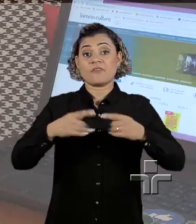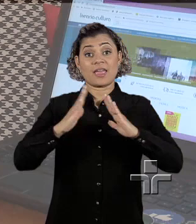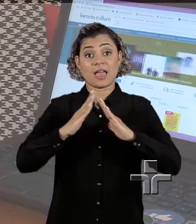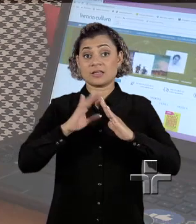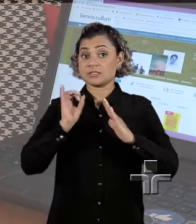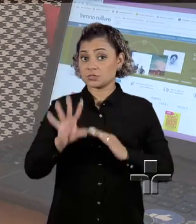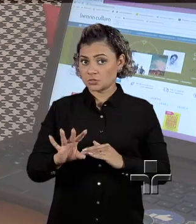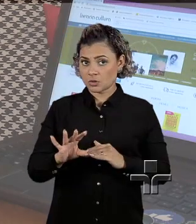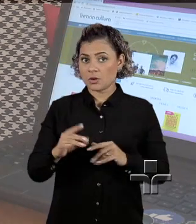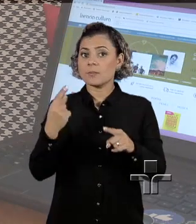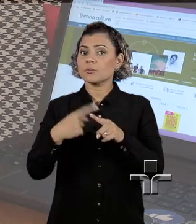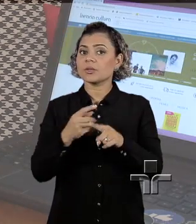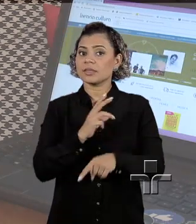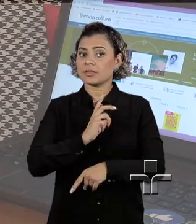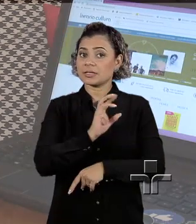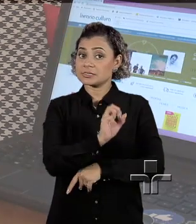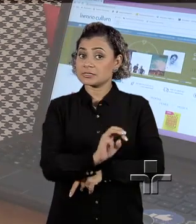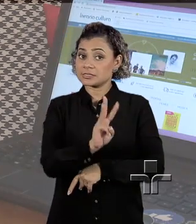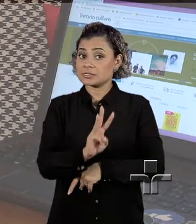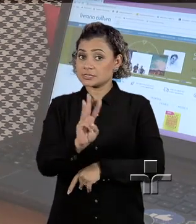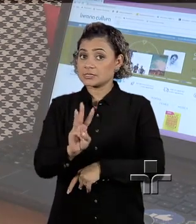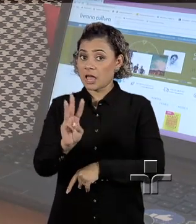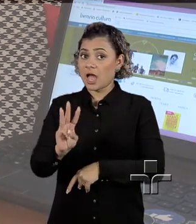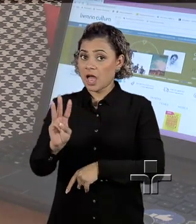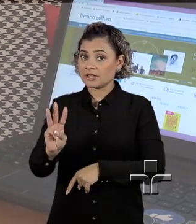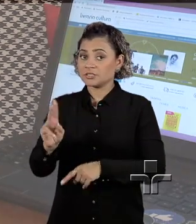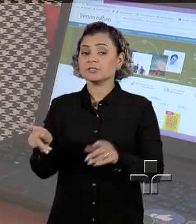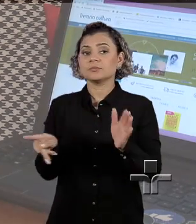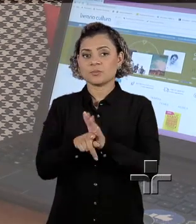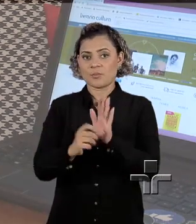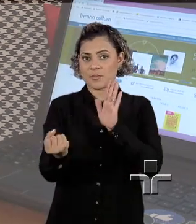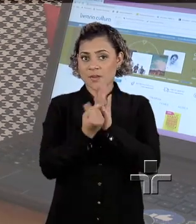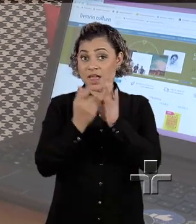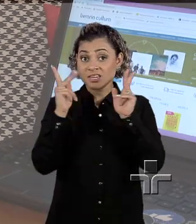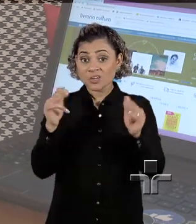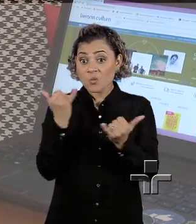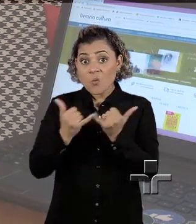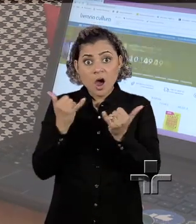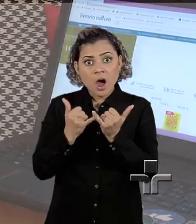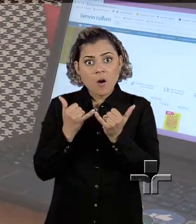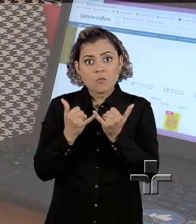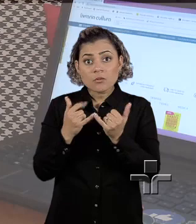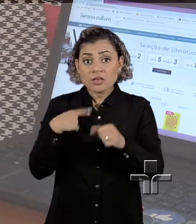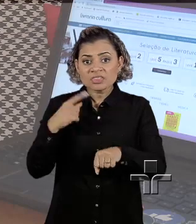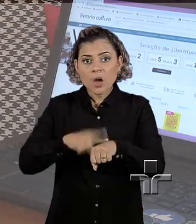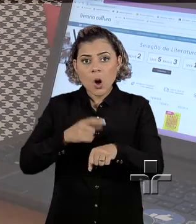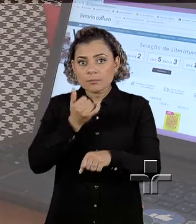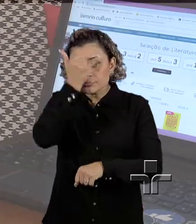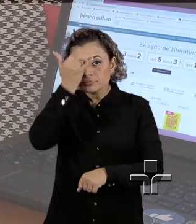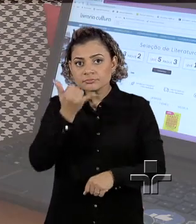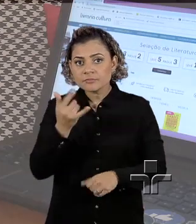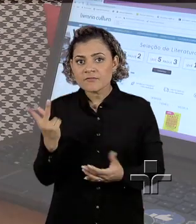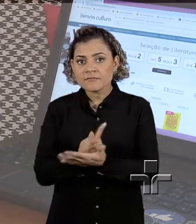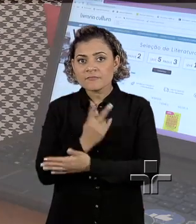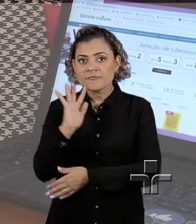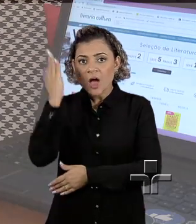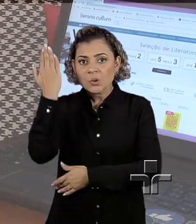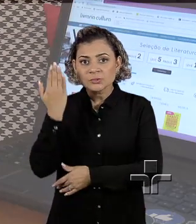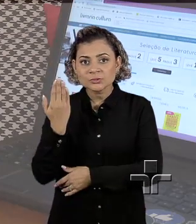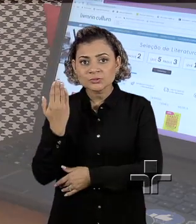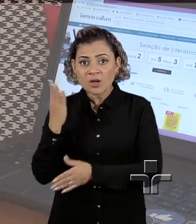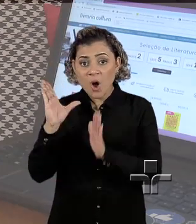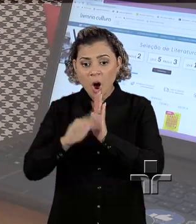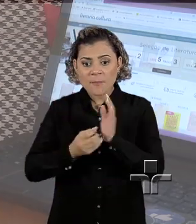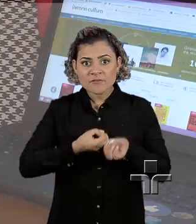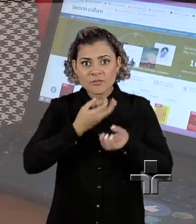Eles criam um site que é igualzinho ao site da marca, e aí quando você vai ver não é um site totalmente falso e eles roubam